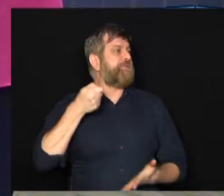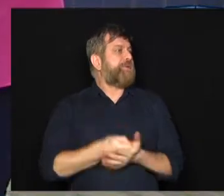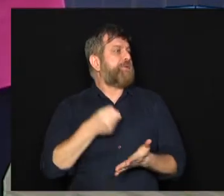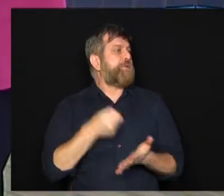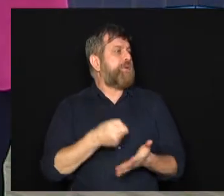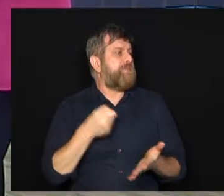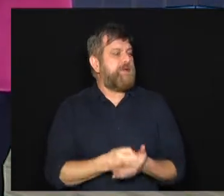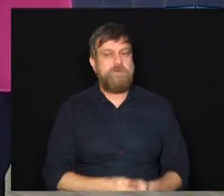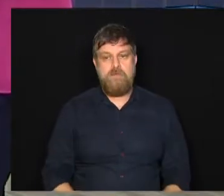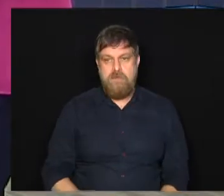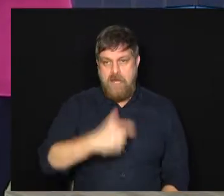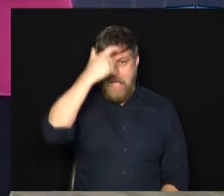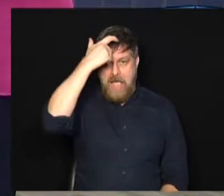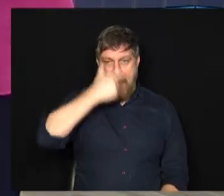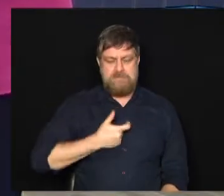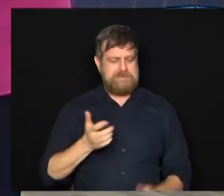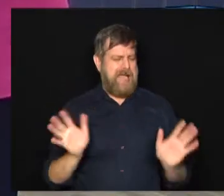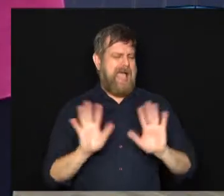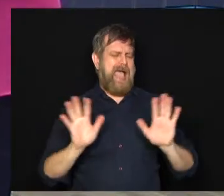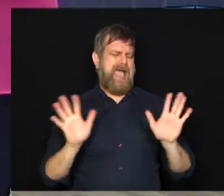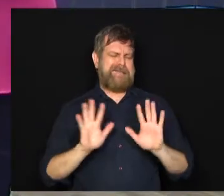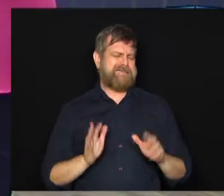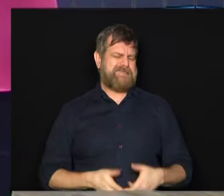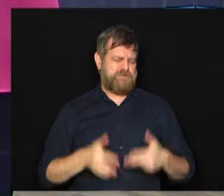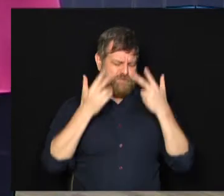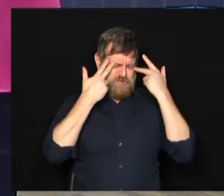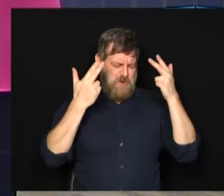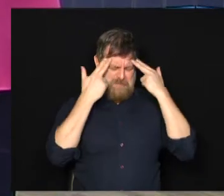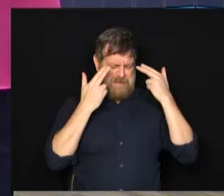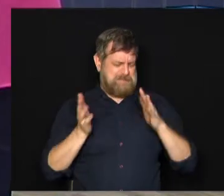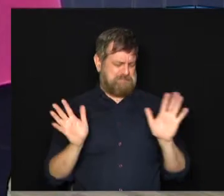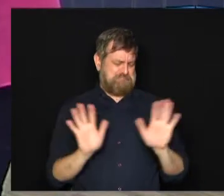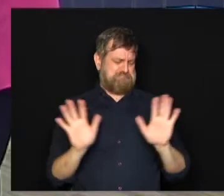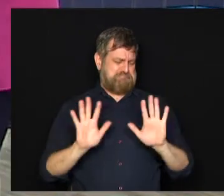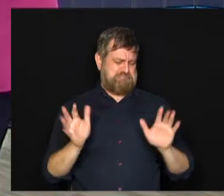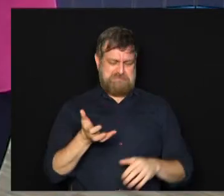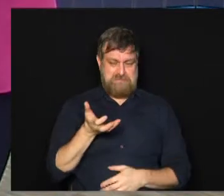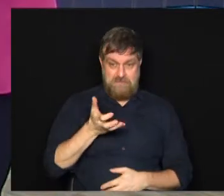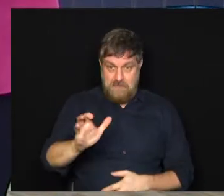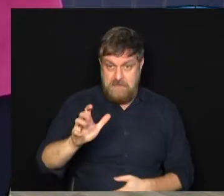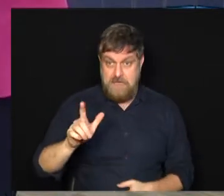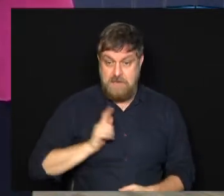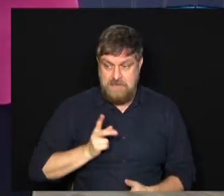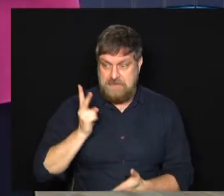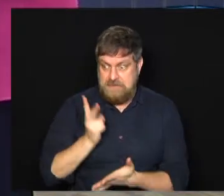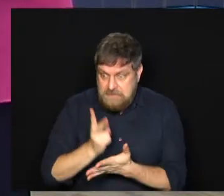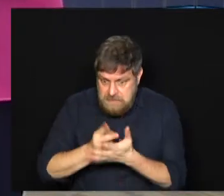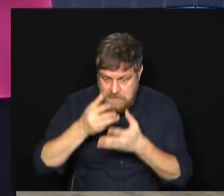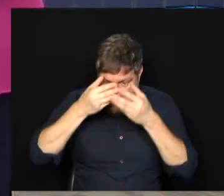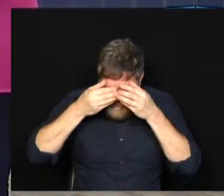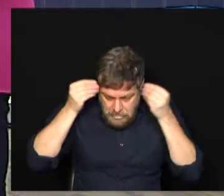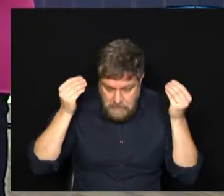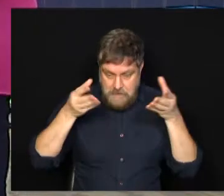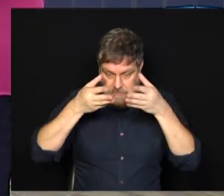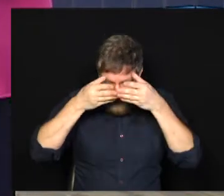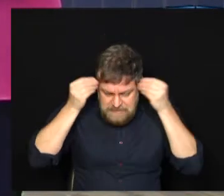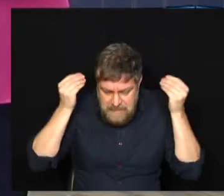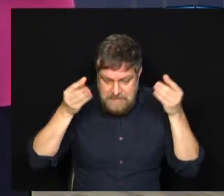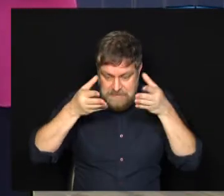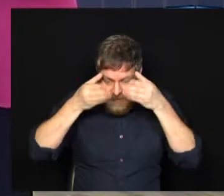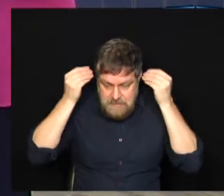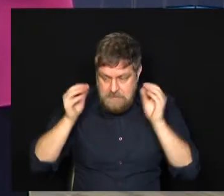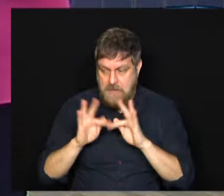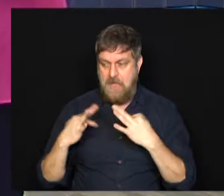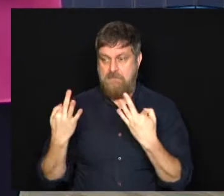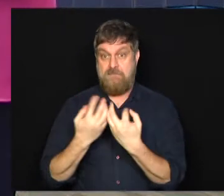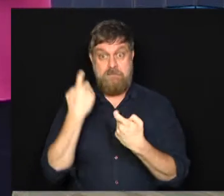até reluta um pouquinho de ir, fala que não é nada, né? Mas aí vai ficando cada vez mais constante, né, doutor? E aí a família